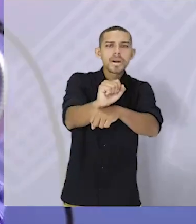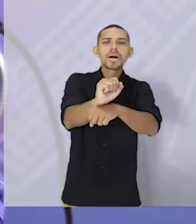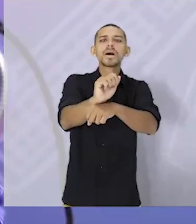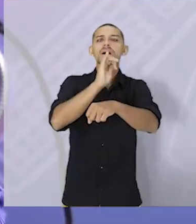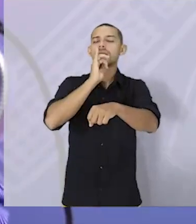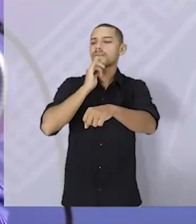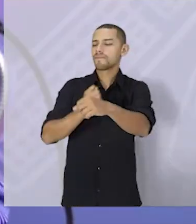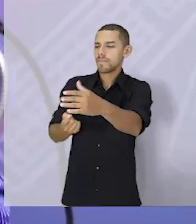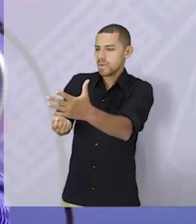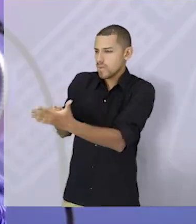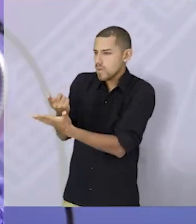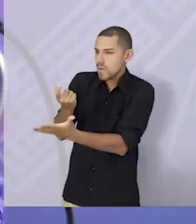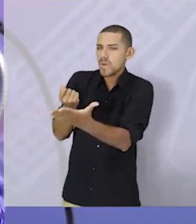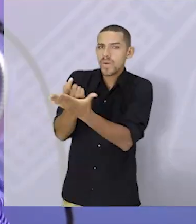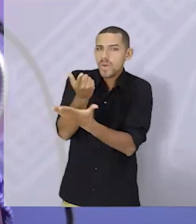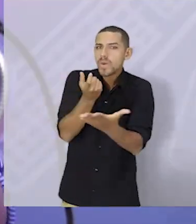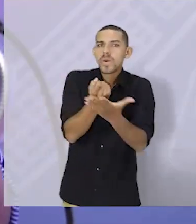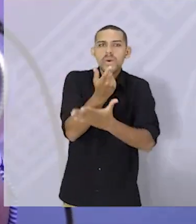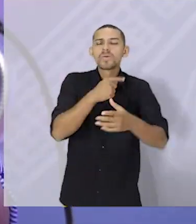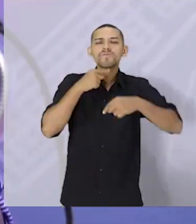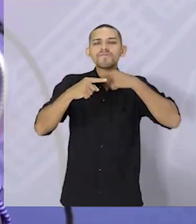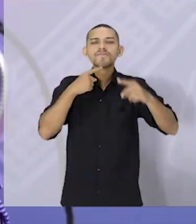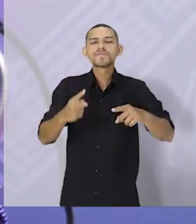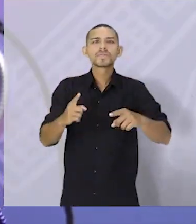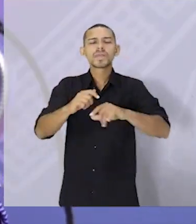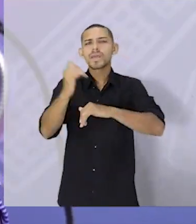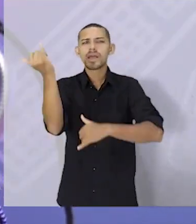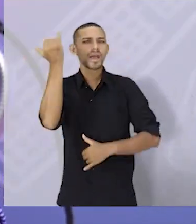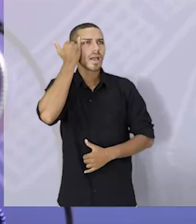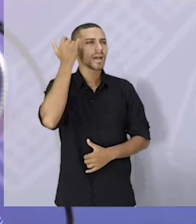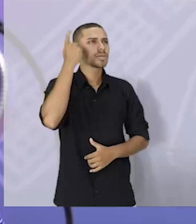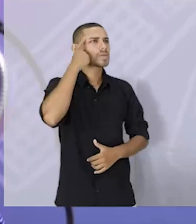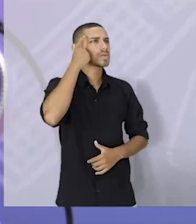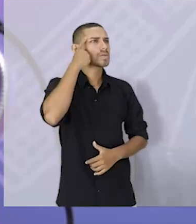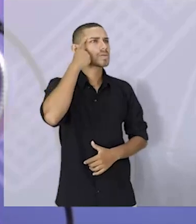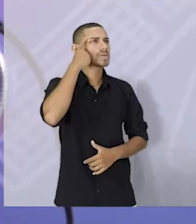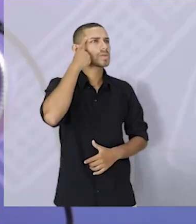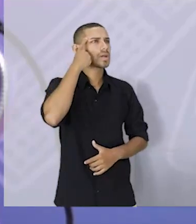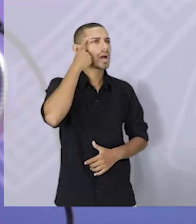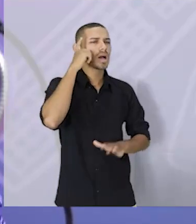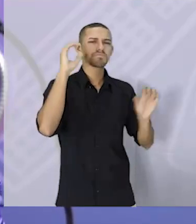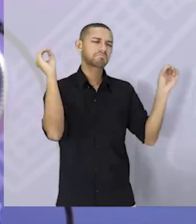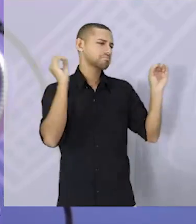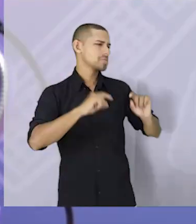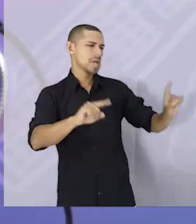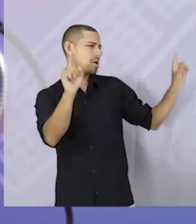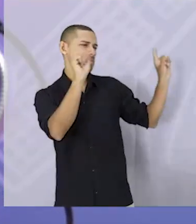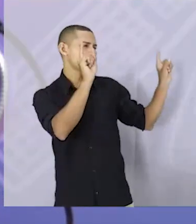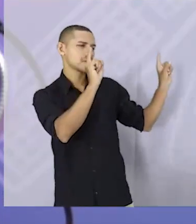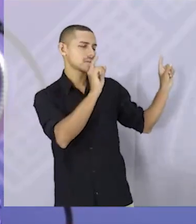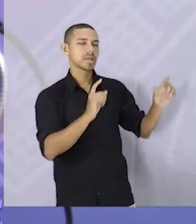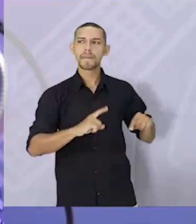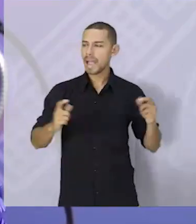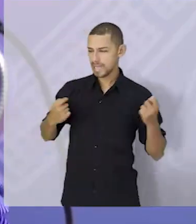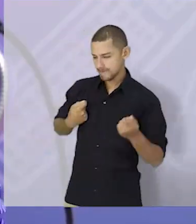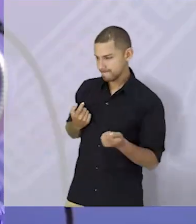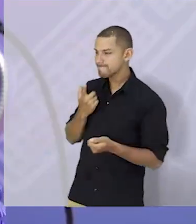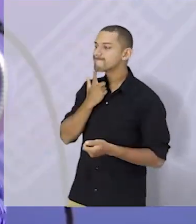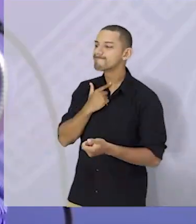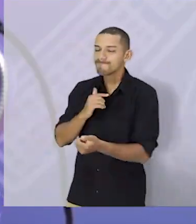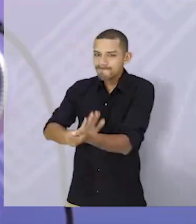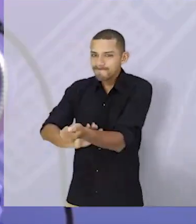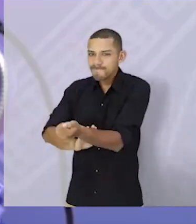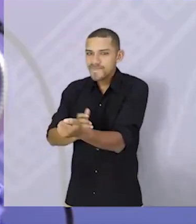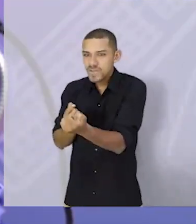aquela compra, quando você diz ali na sua cabeça que aquilo não é necessário para você, mas você precisa comprar. Sabe aquela questão